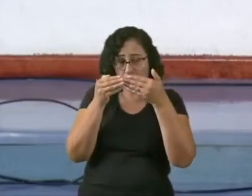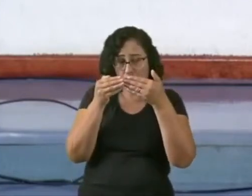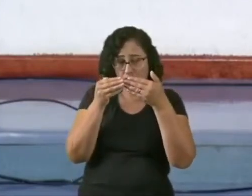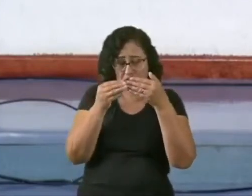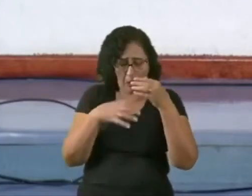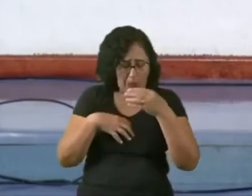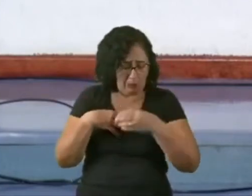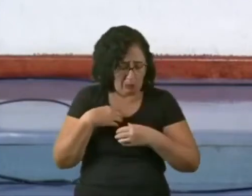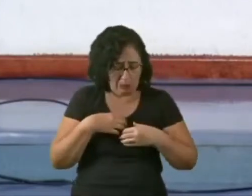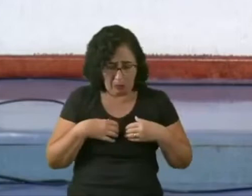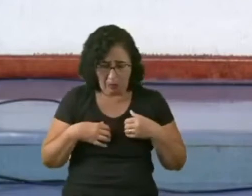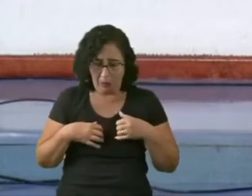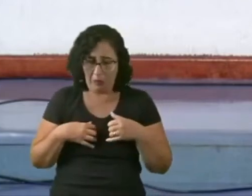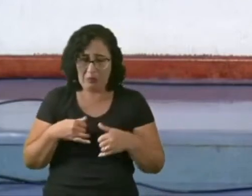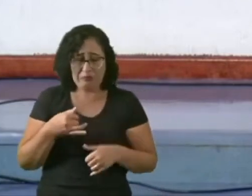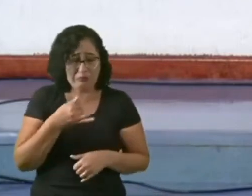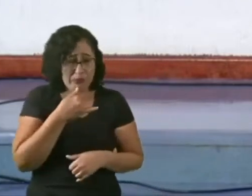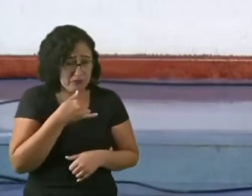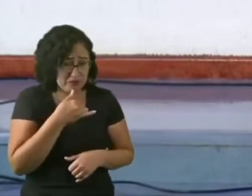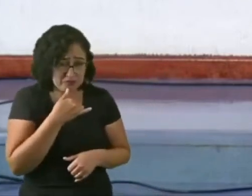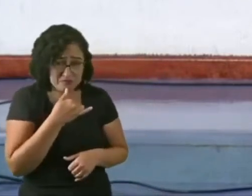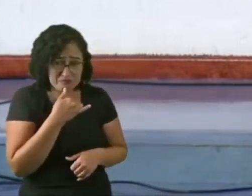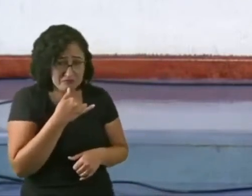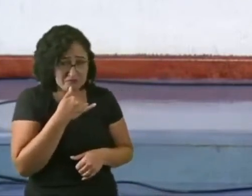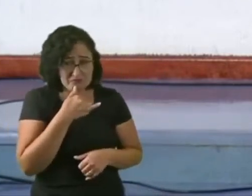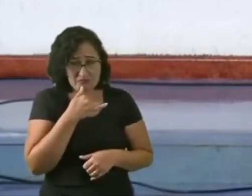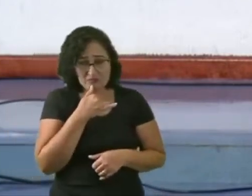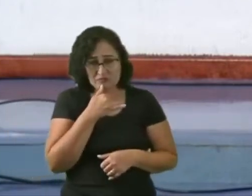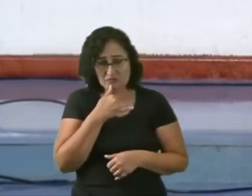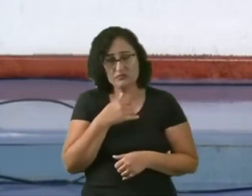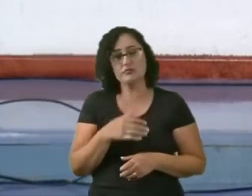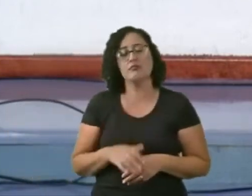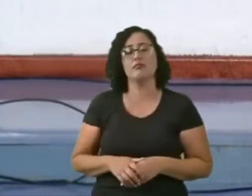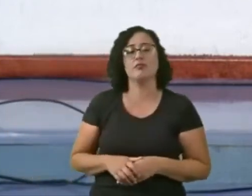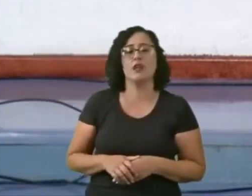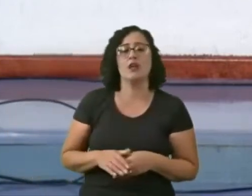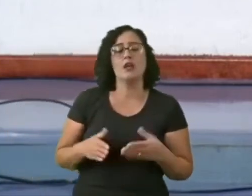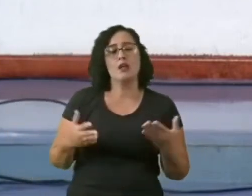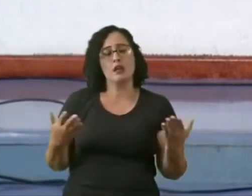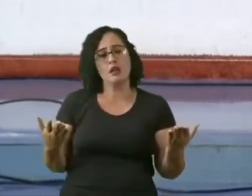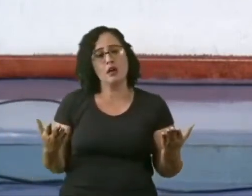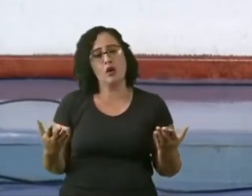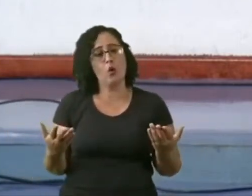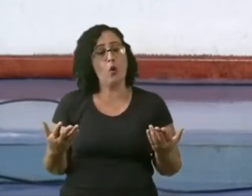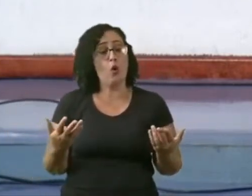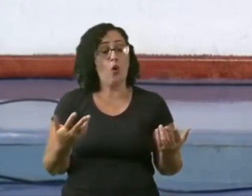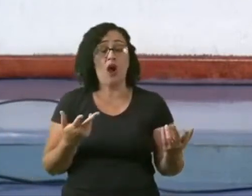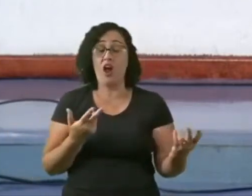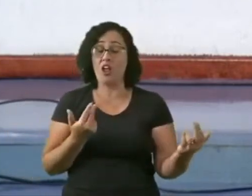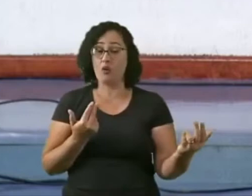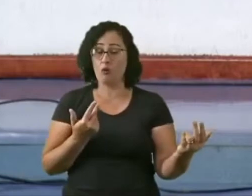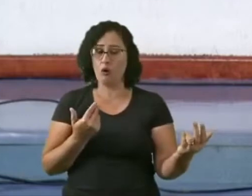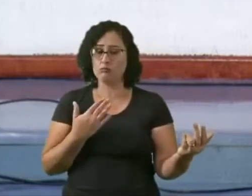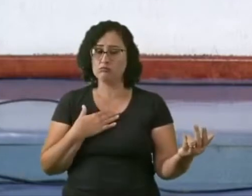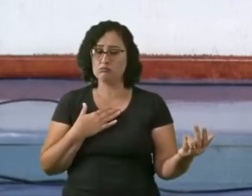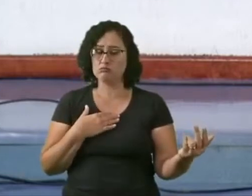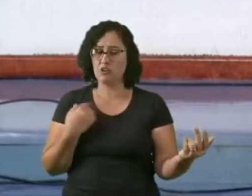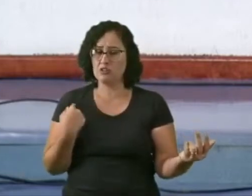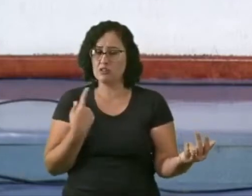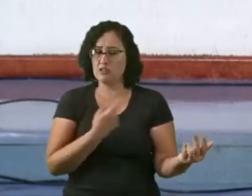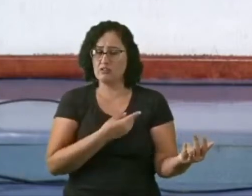bate. E a frustração bate nas nossas vidas muitas vezes, queridos, quando nós ficamos olhando para o